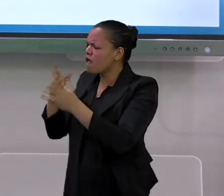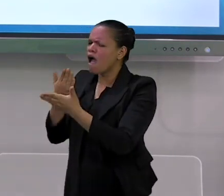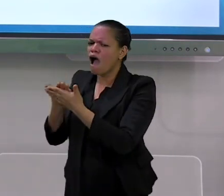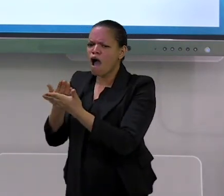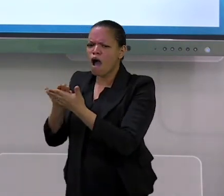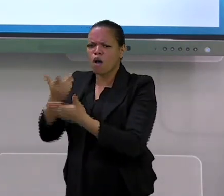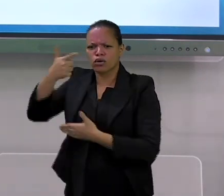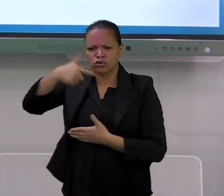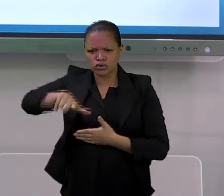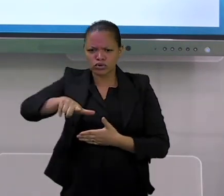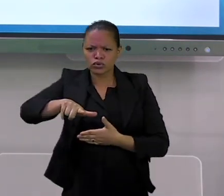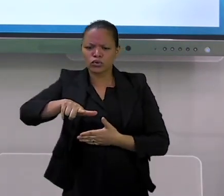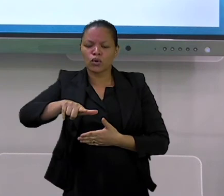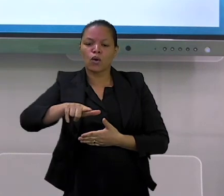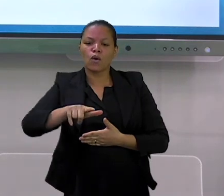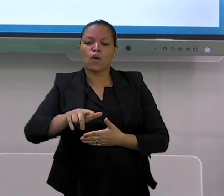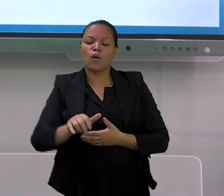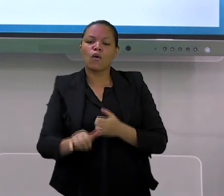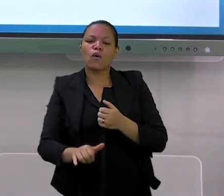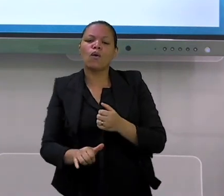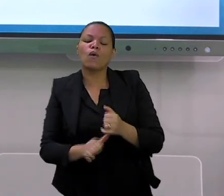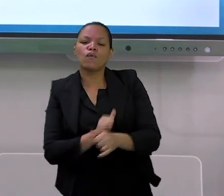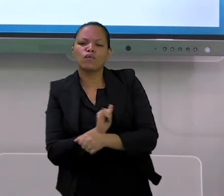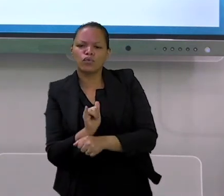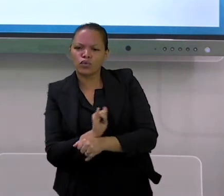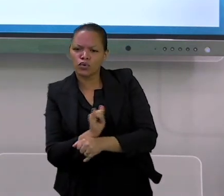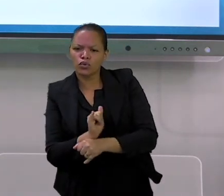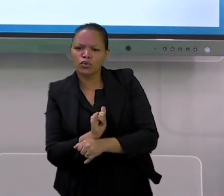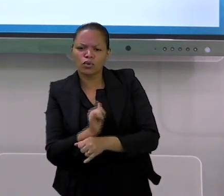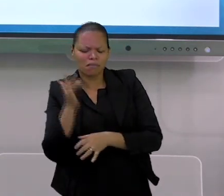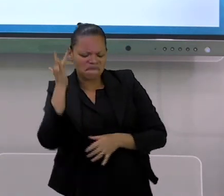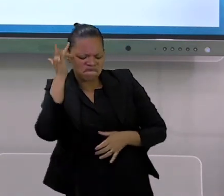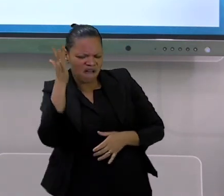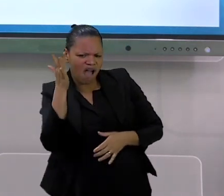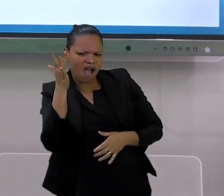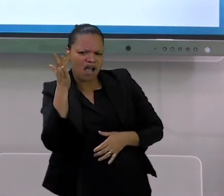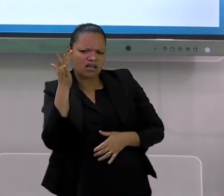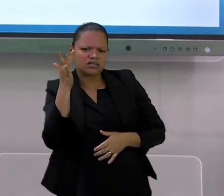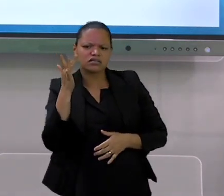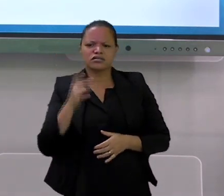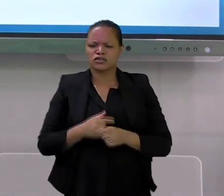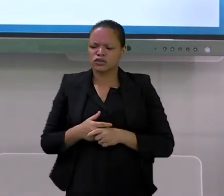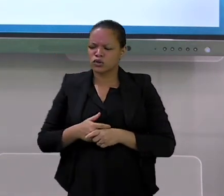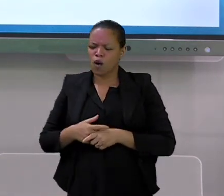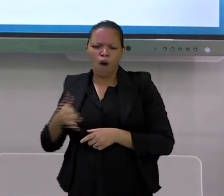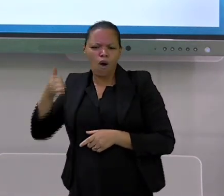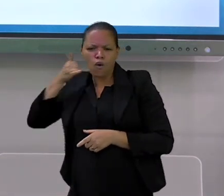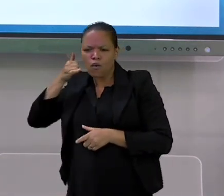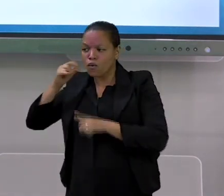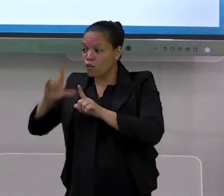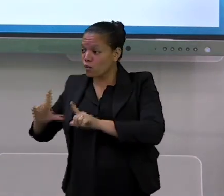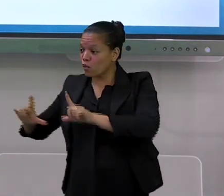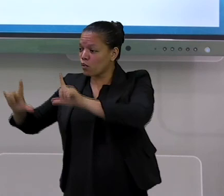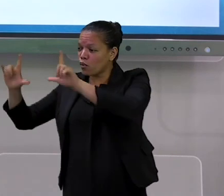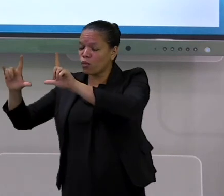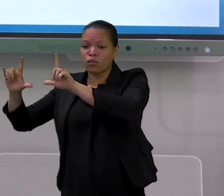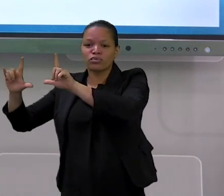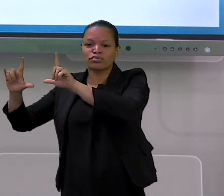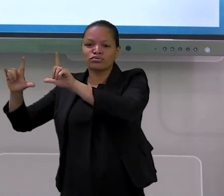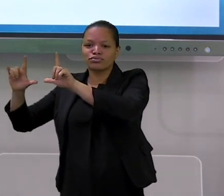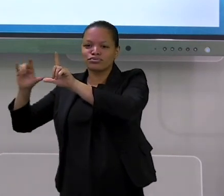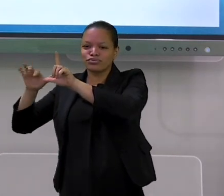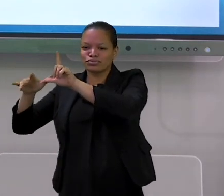nosso canal do YouTube. É muito fácil você acessar. Você pode apontar a câmera do seu celular para essa imagem que aparece aqui